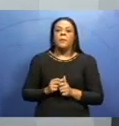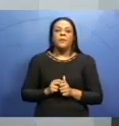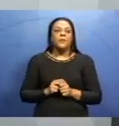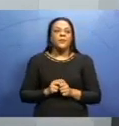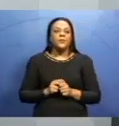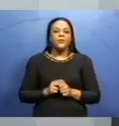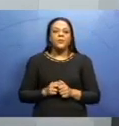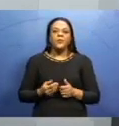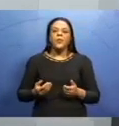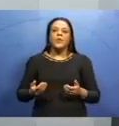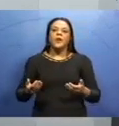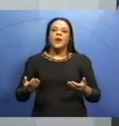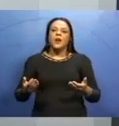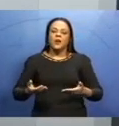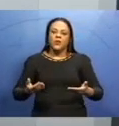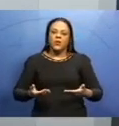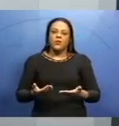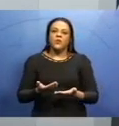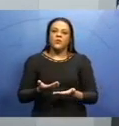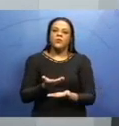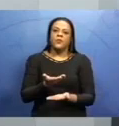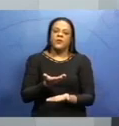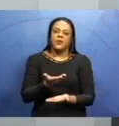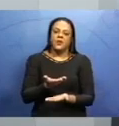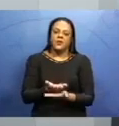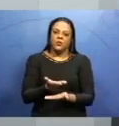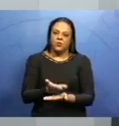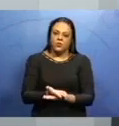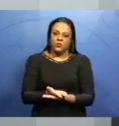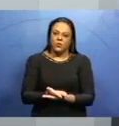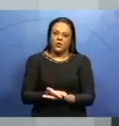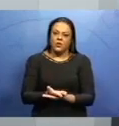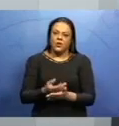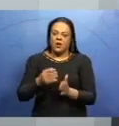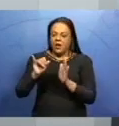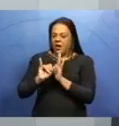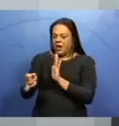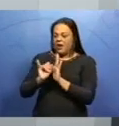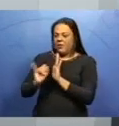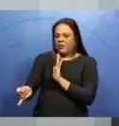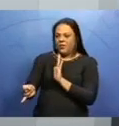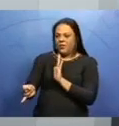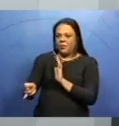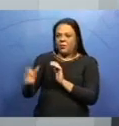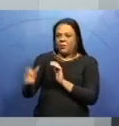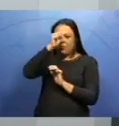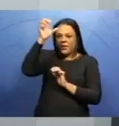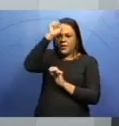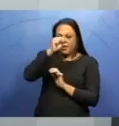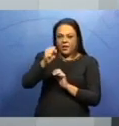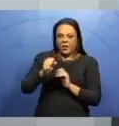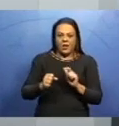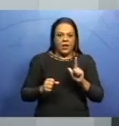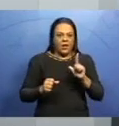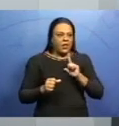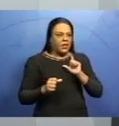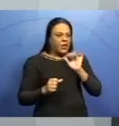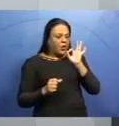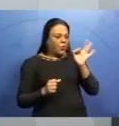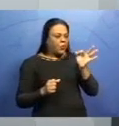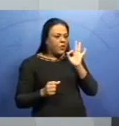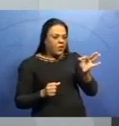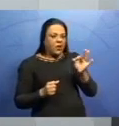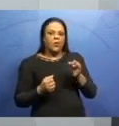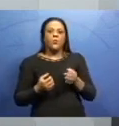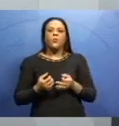Vamos estudar um pouco essa fábula, interpretar e tirar algumas opiniões sobre ela? Vamos interpretar esse